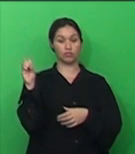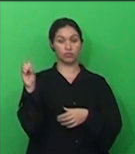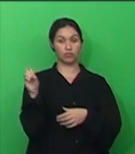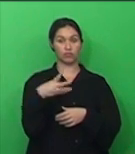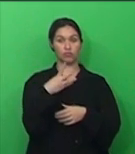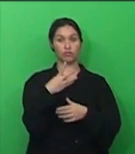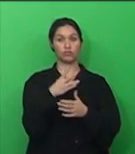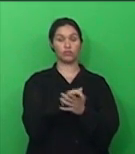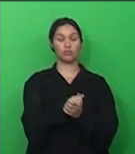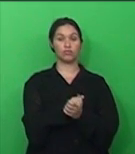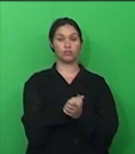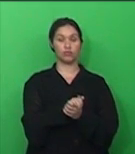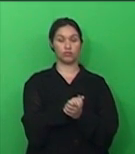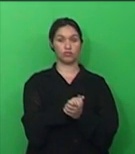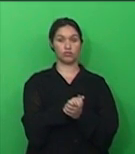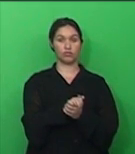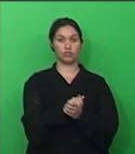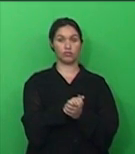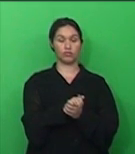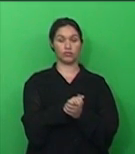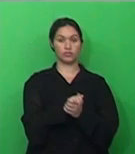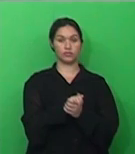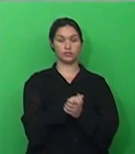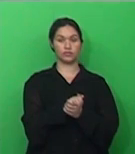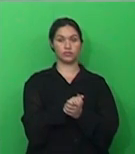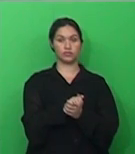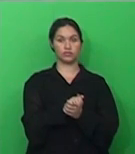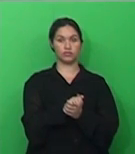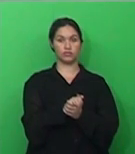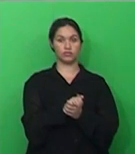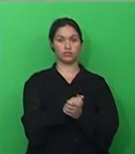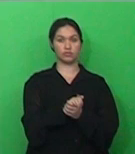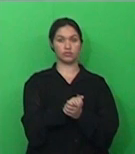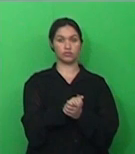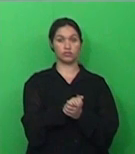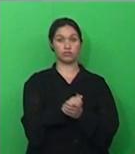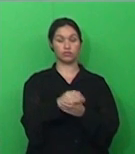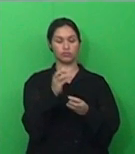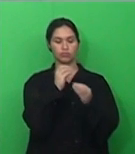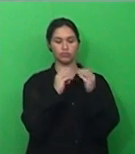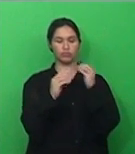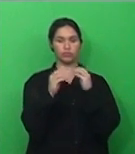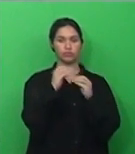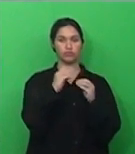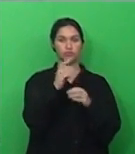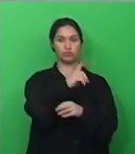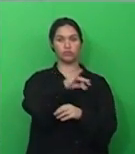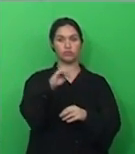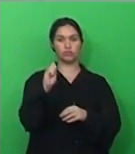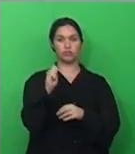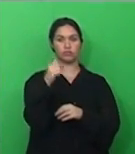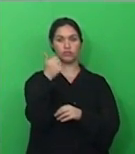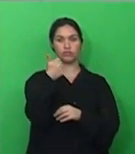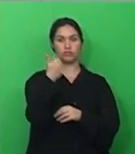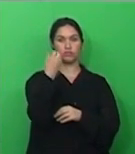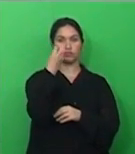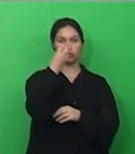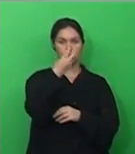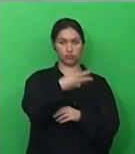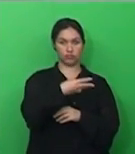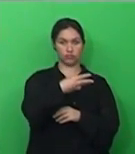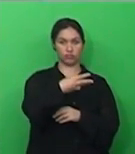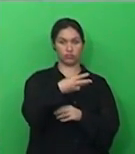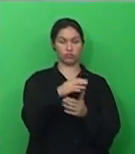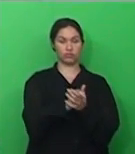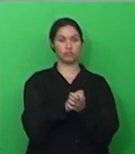Escola Democrática, vereadores. No dia 13, coincidentemente, num dia de sessão da Câmara de Vereadores, impossibilitando nós,